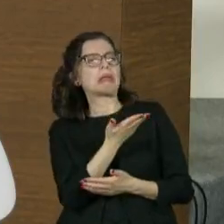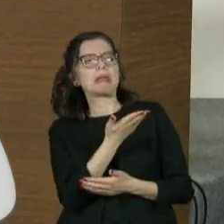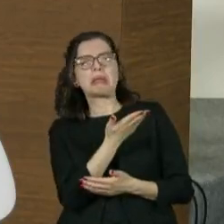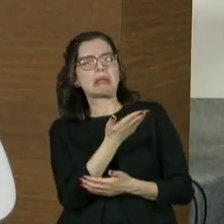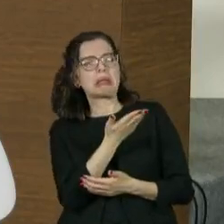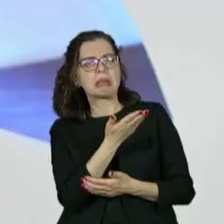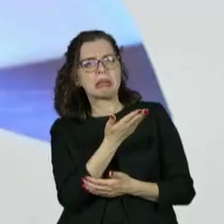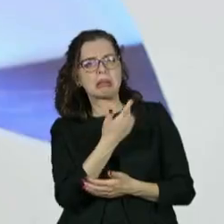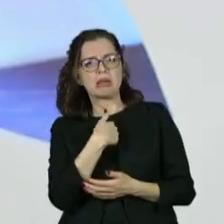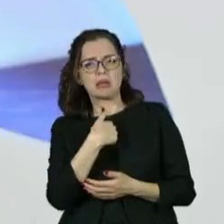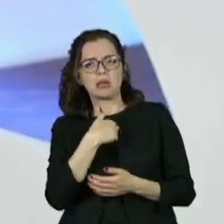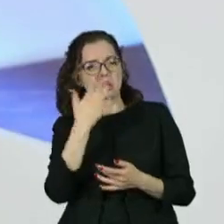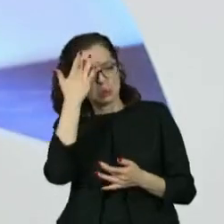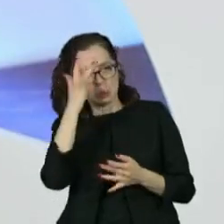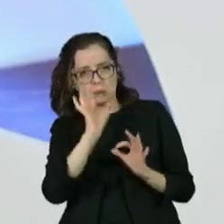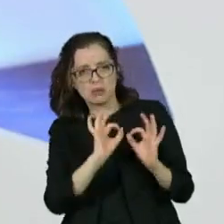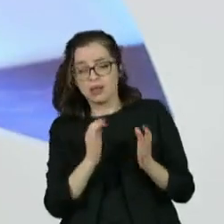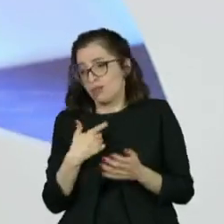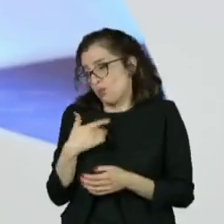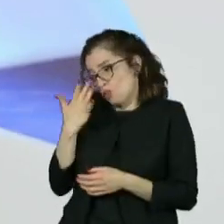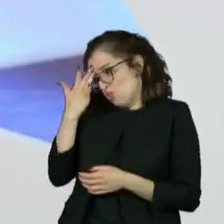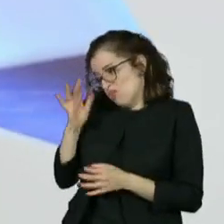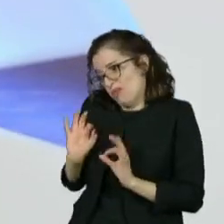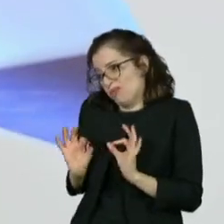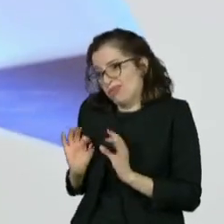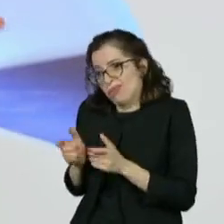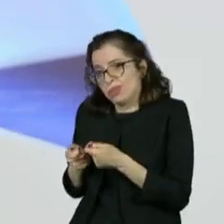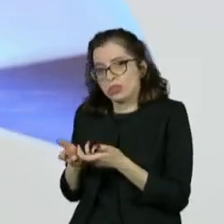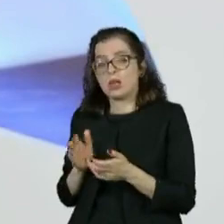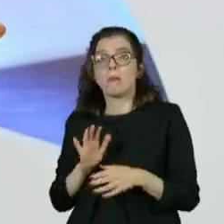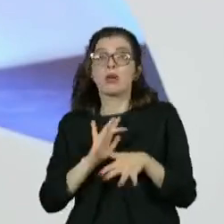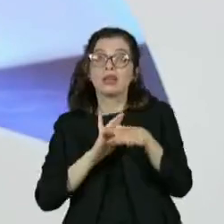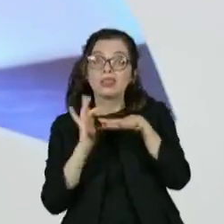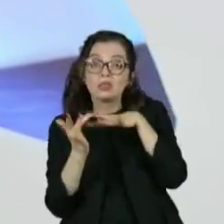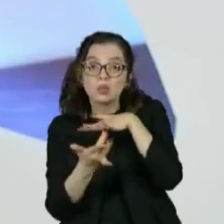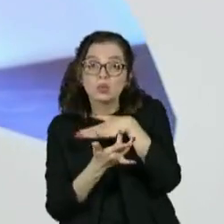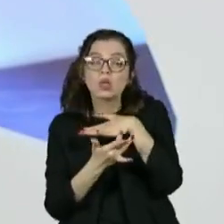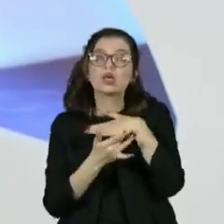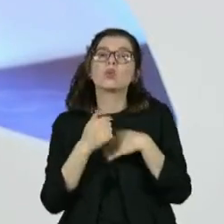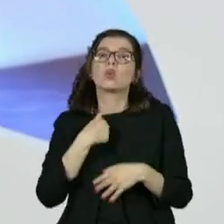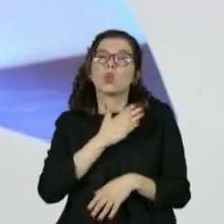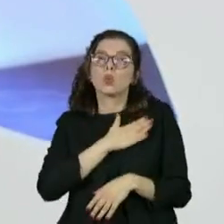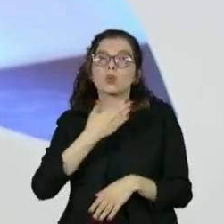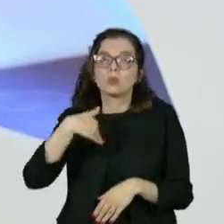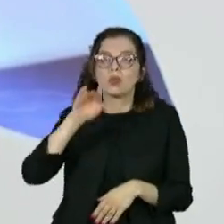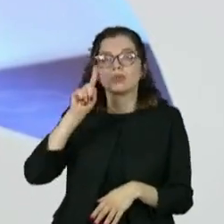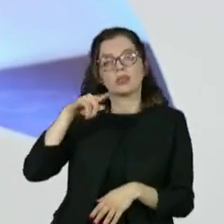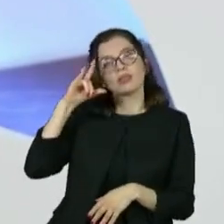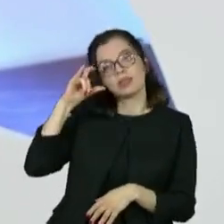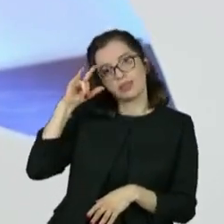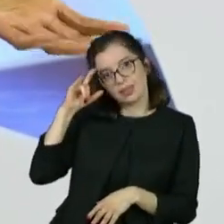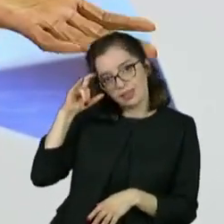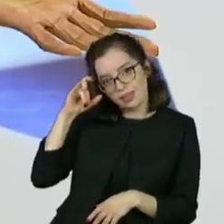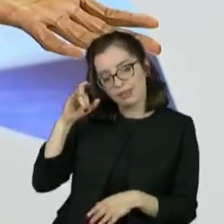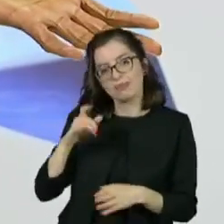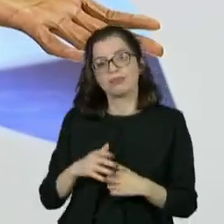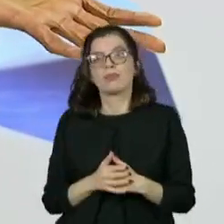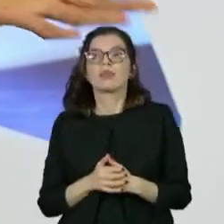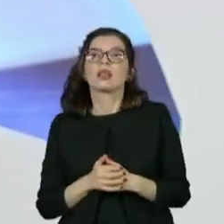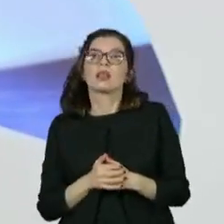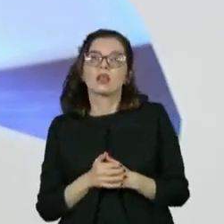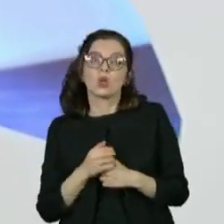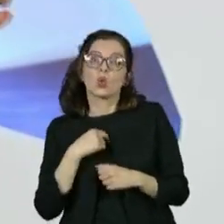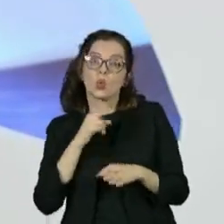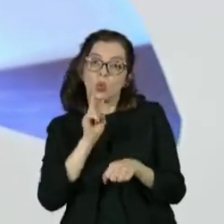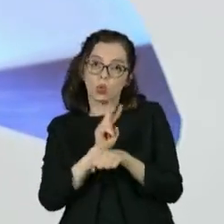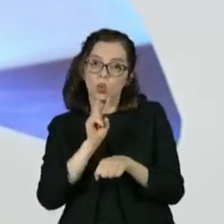fazer nada. E nas minhas redes, por exemplo, a que eu gosto mesmo é o Instagram. Só eu cuido dele,